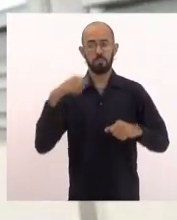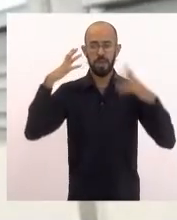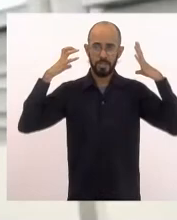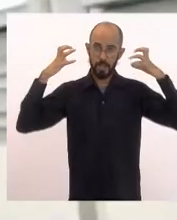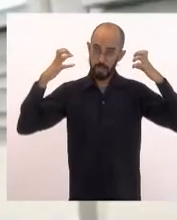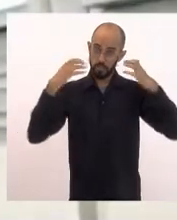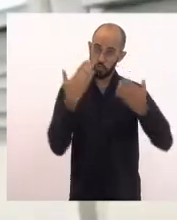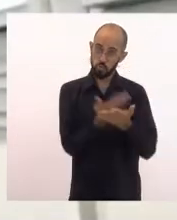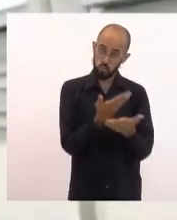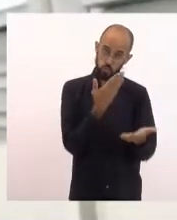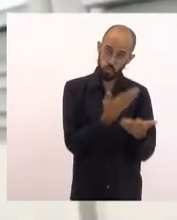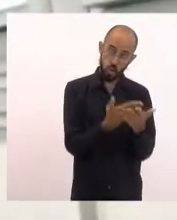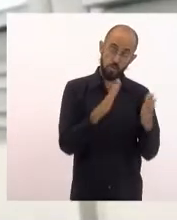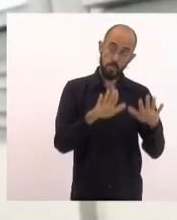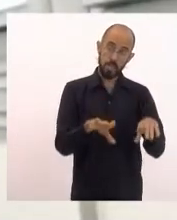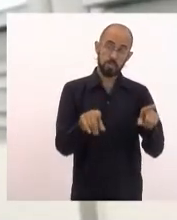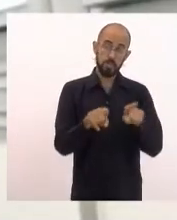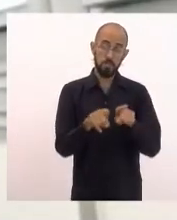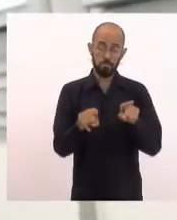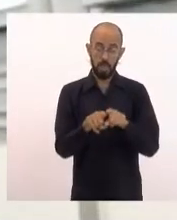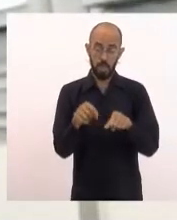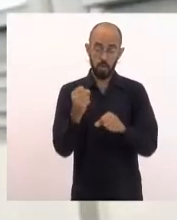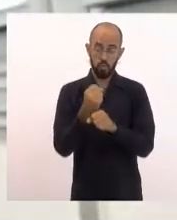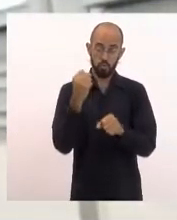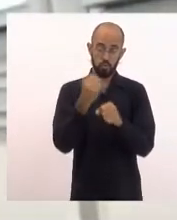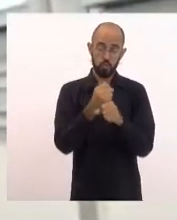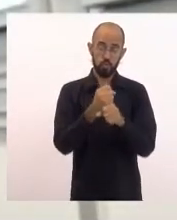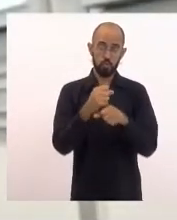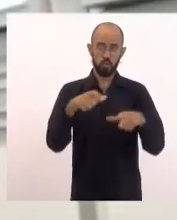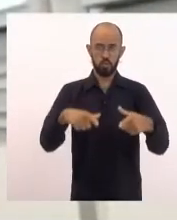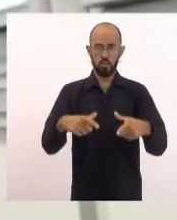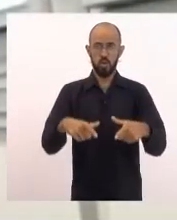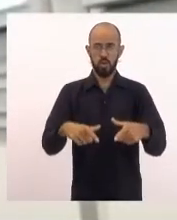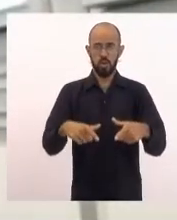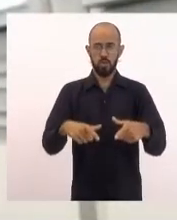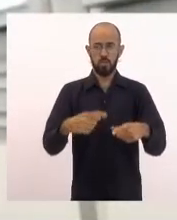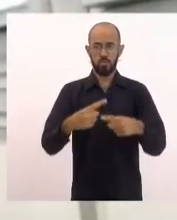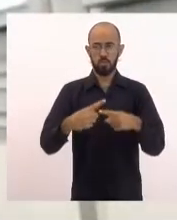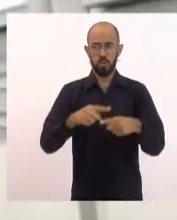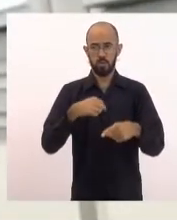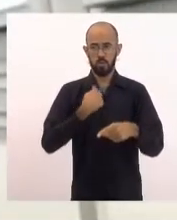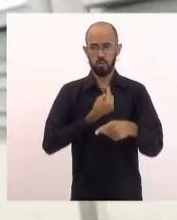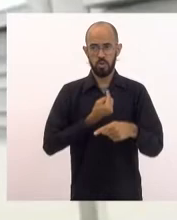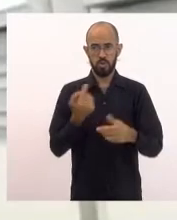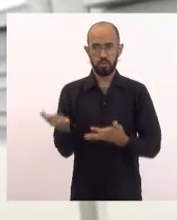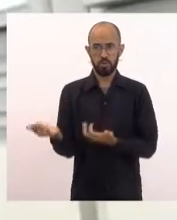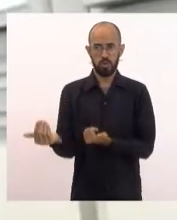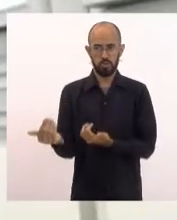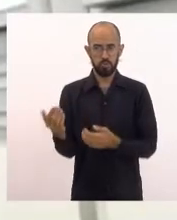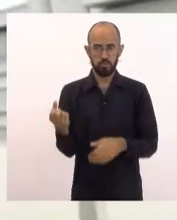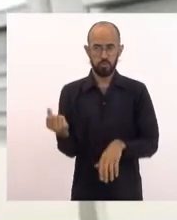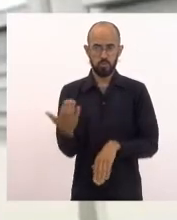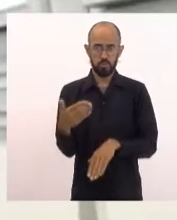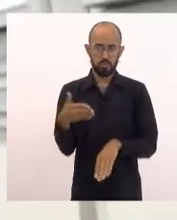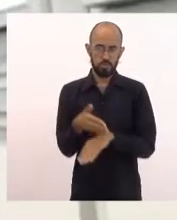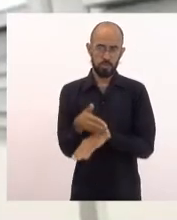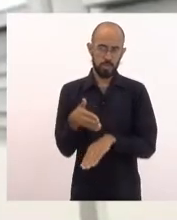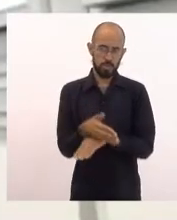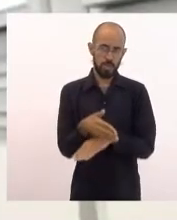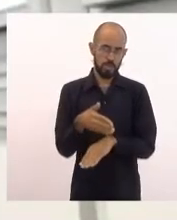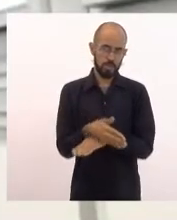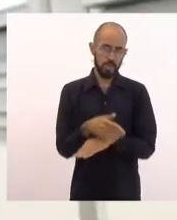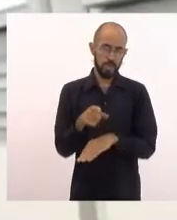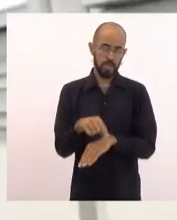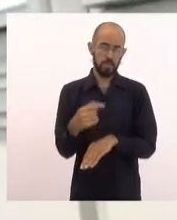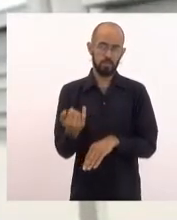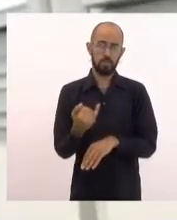mas construiu ativamente aquele espaço. Porque para nós, jovens de periferia, quando acessamos um lugar, é necessário